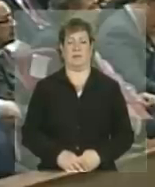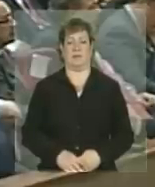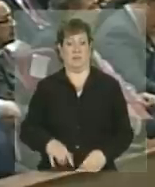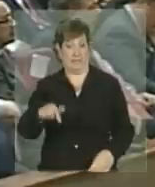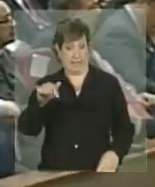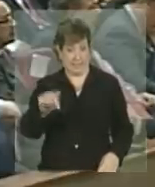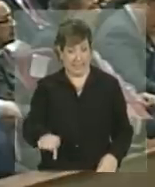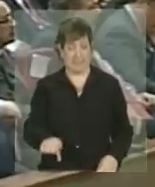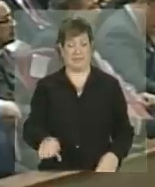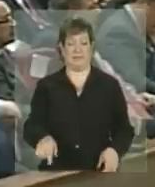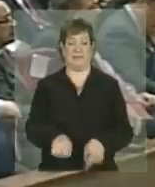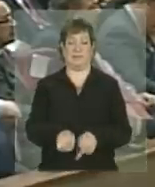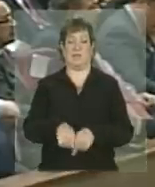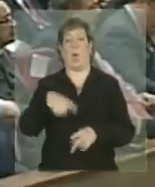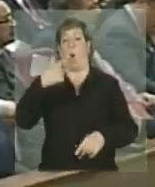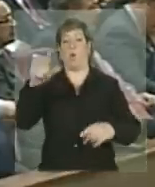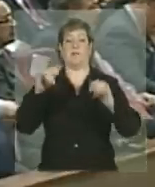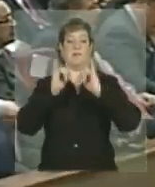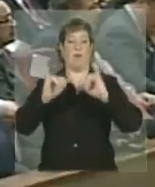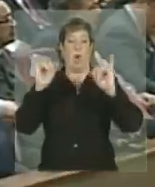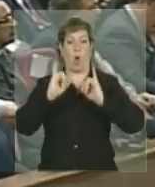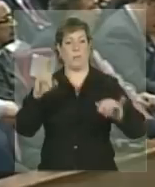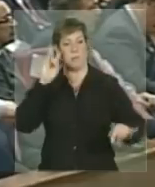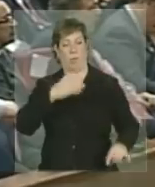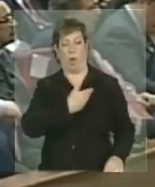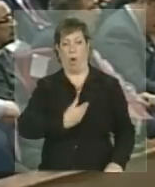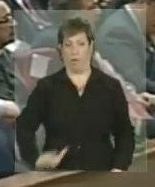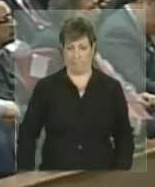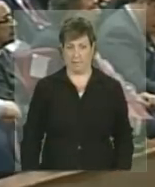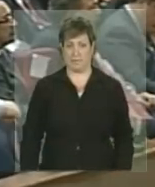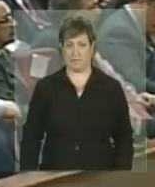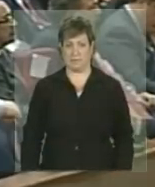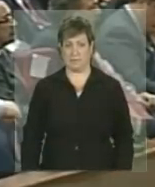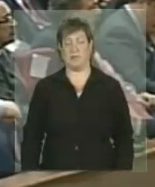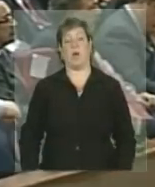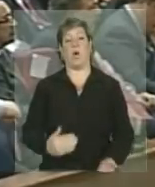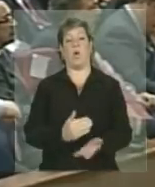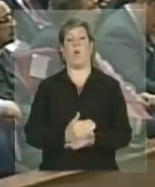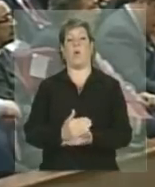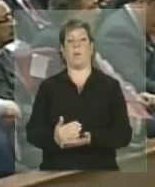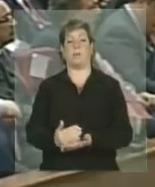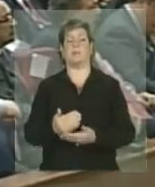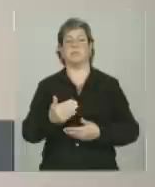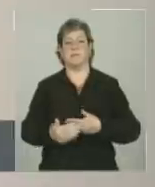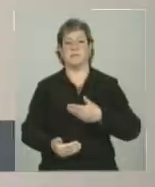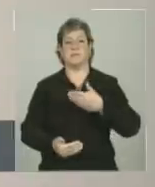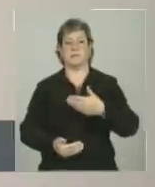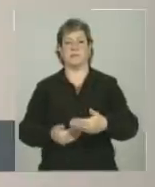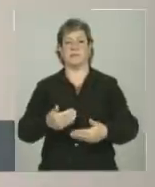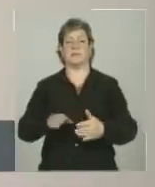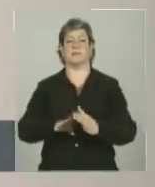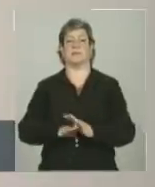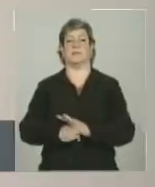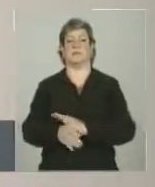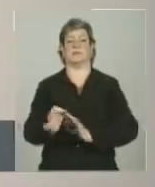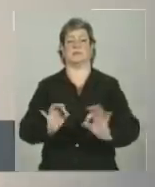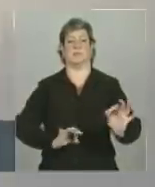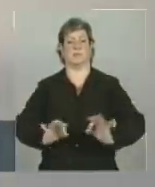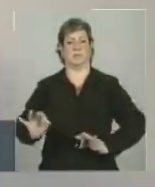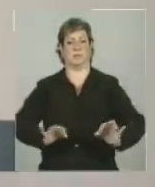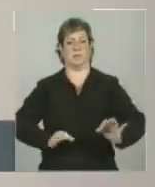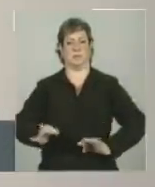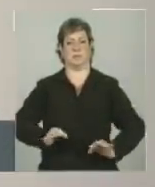Essas e outras informações governamentais passarão progressivamente a ser organizadas